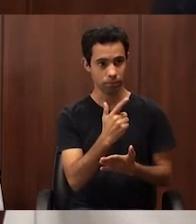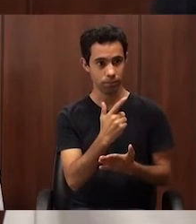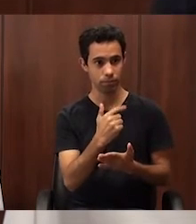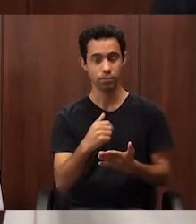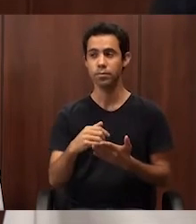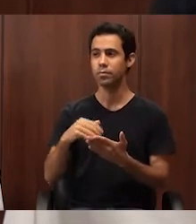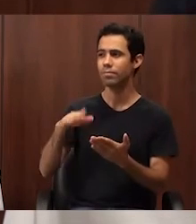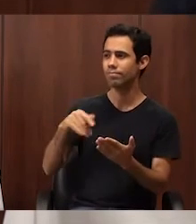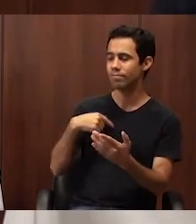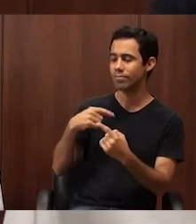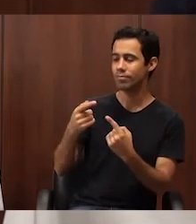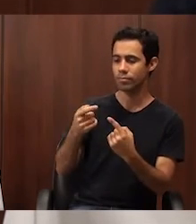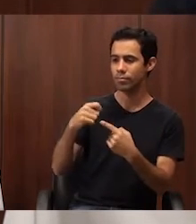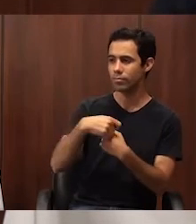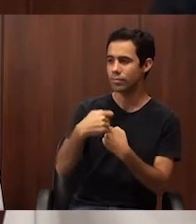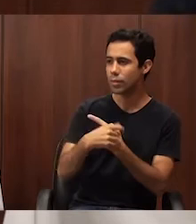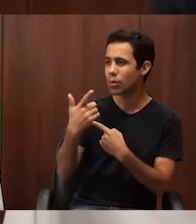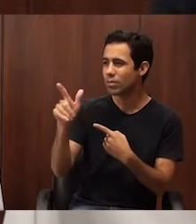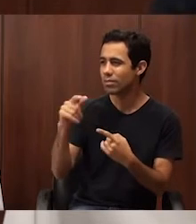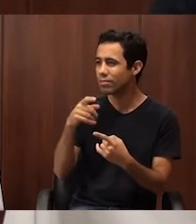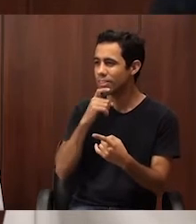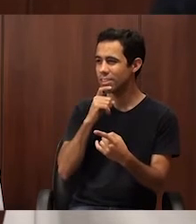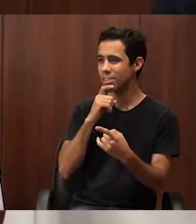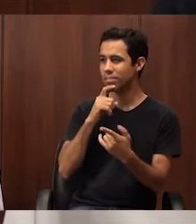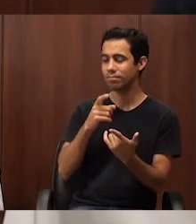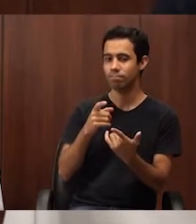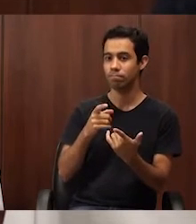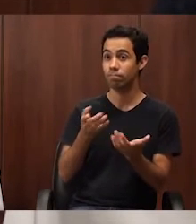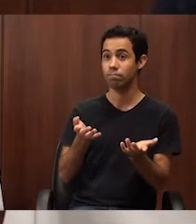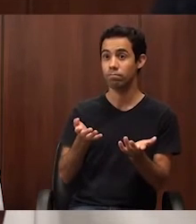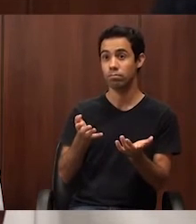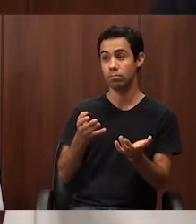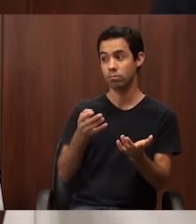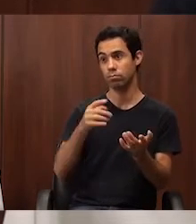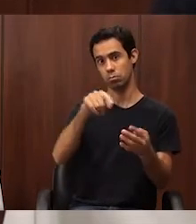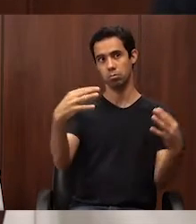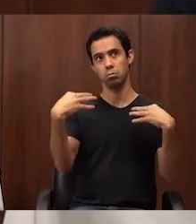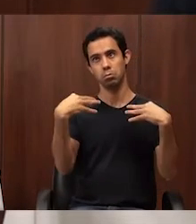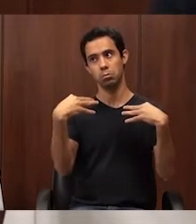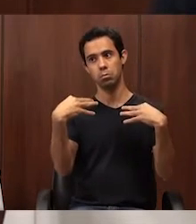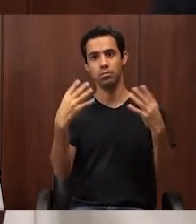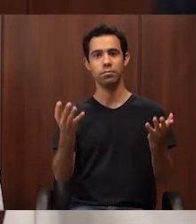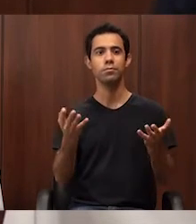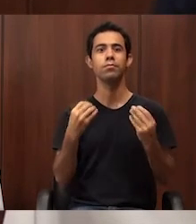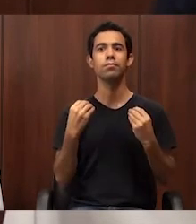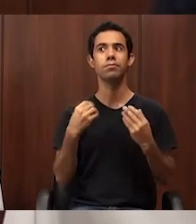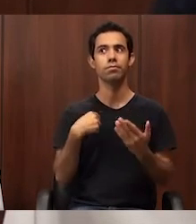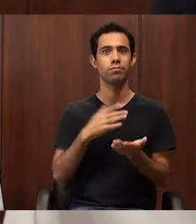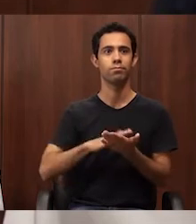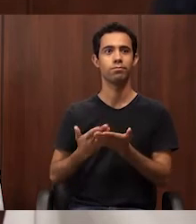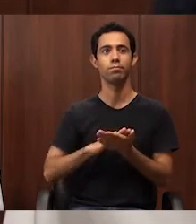verde. Aí todo mundo na mesa olhou para mim como quem buscasse uma